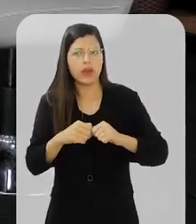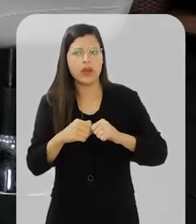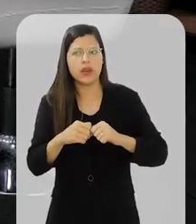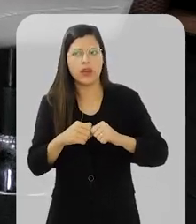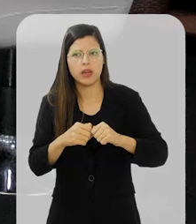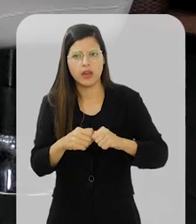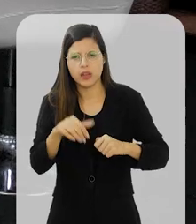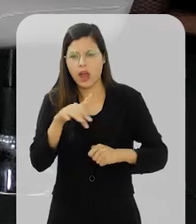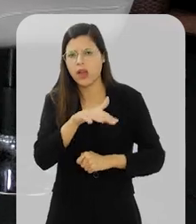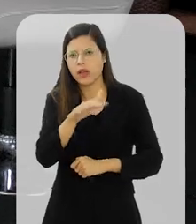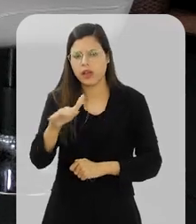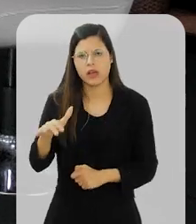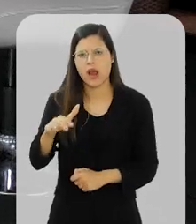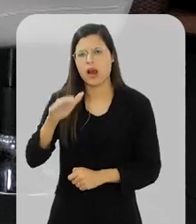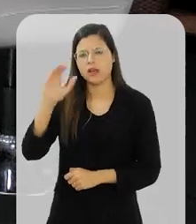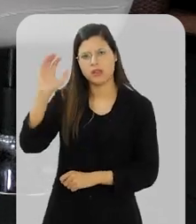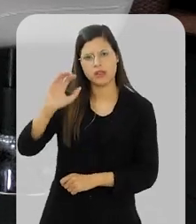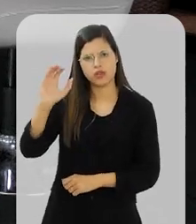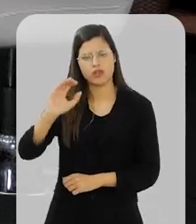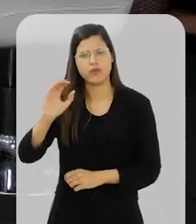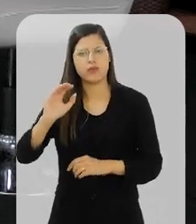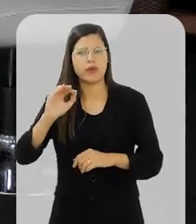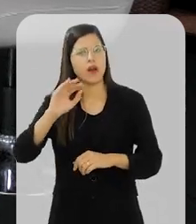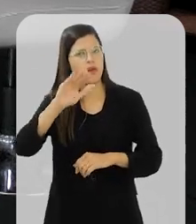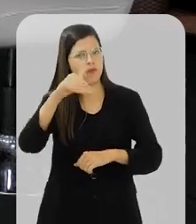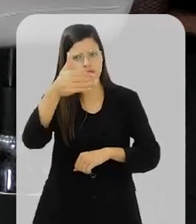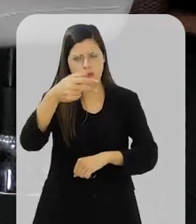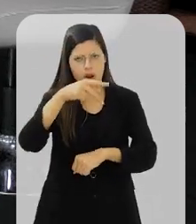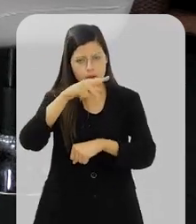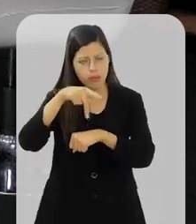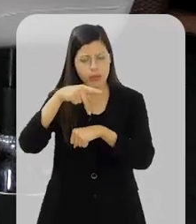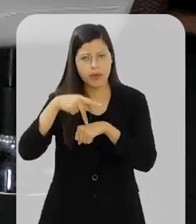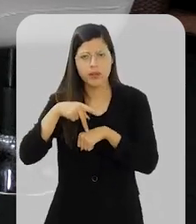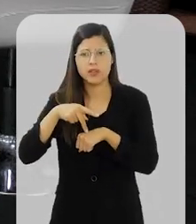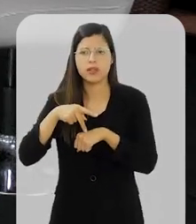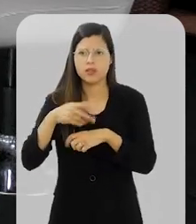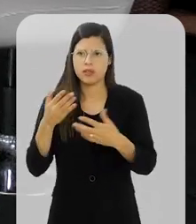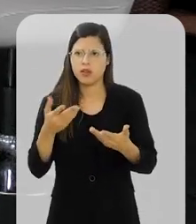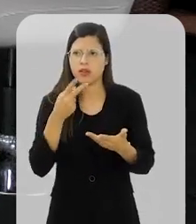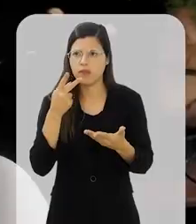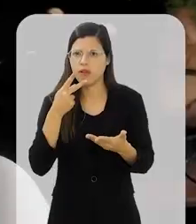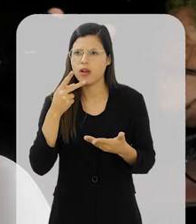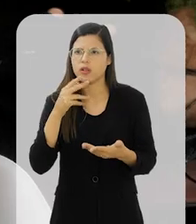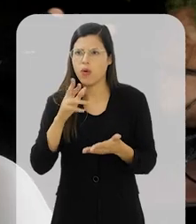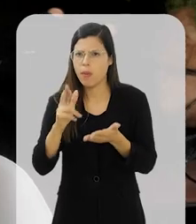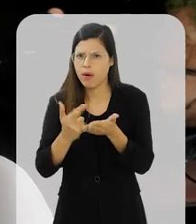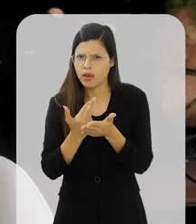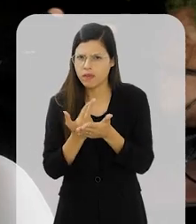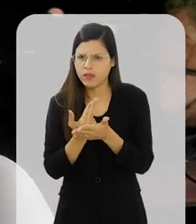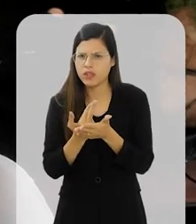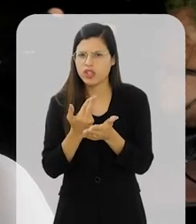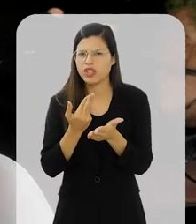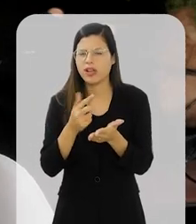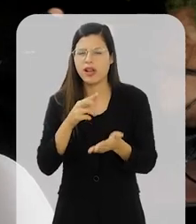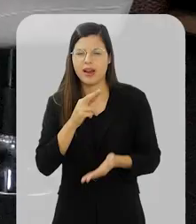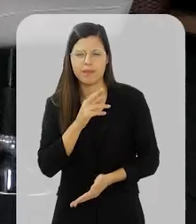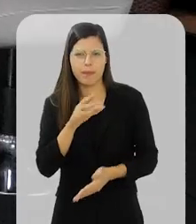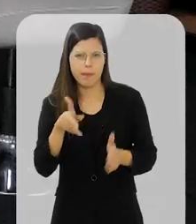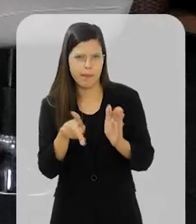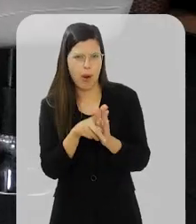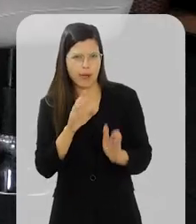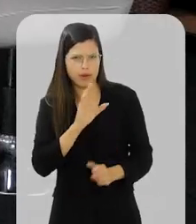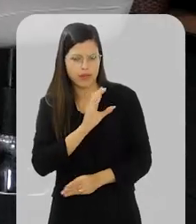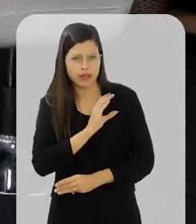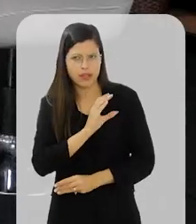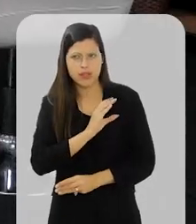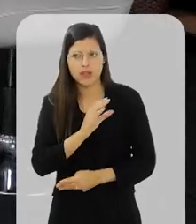mídias científicas estrangeiras, né? E queria que vocês falassem também um pouquinho, foi uma revista canadense, né? Como é que foi? Não